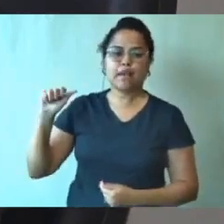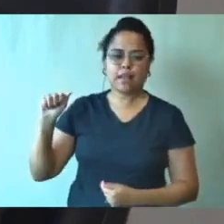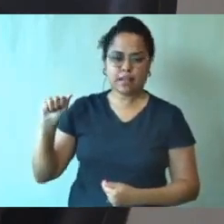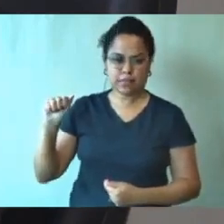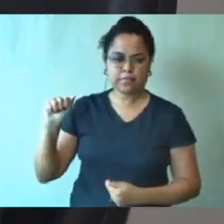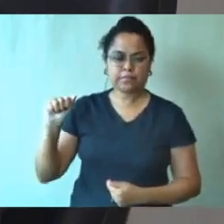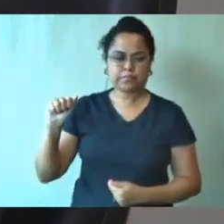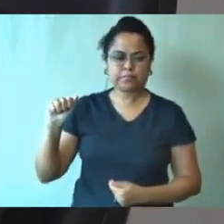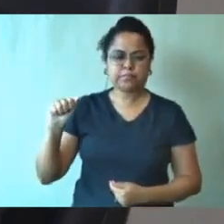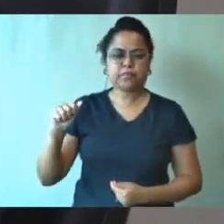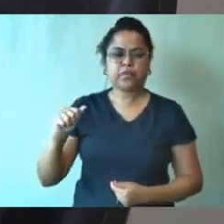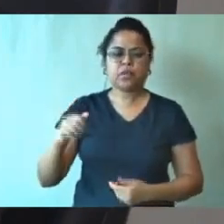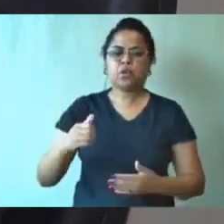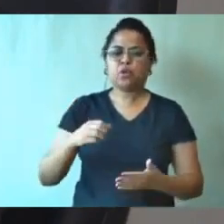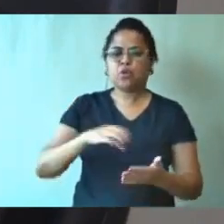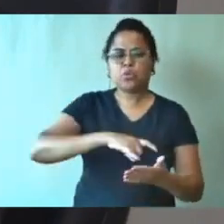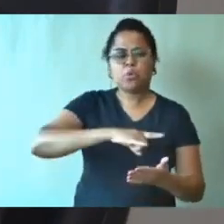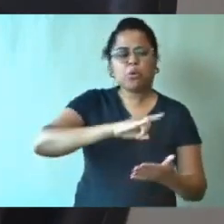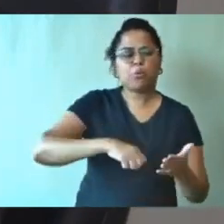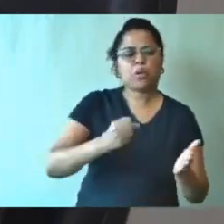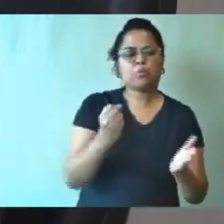documento protocolado de número